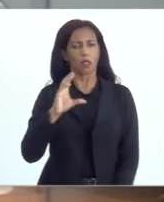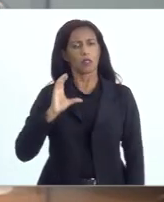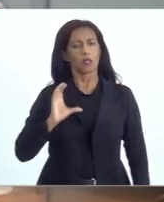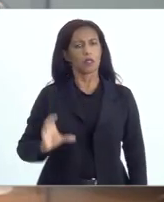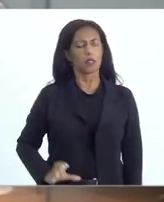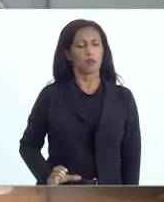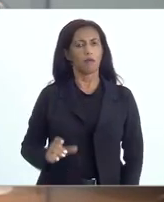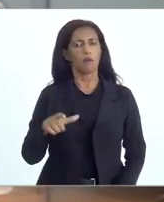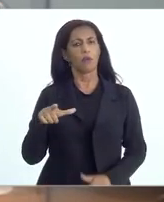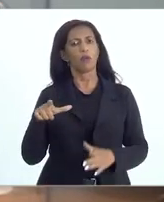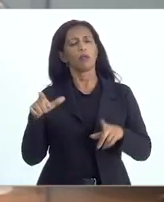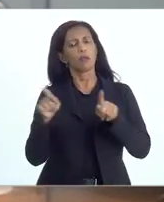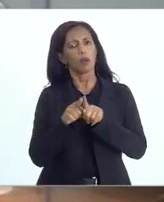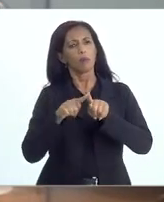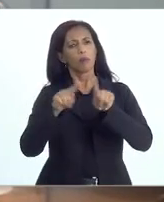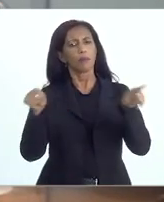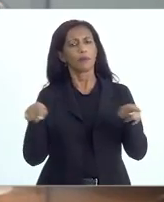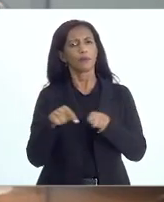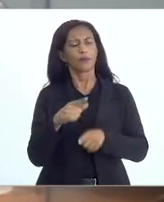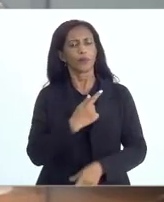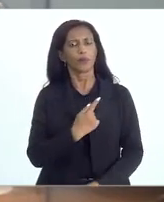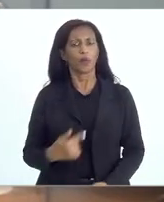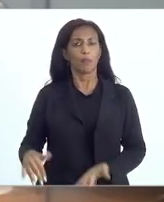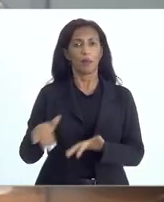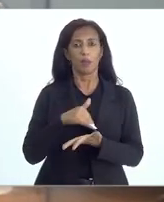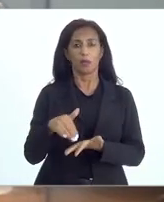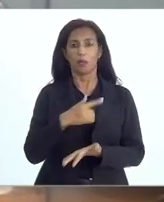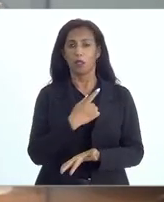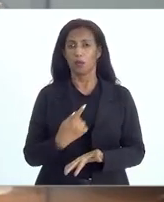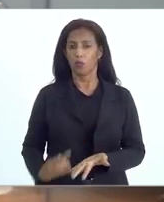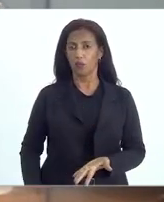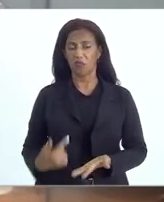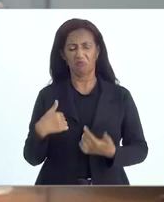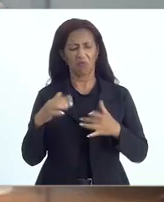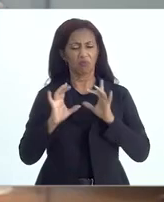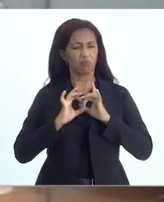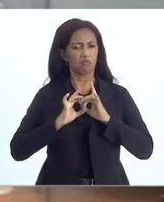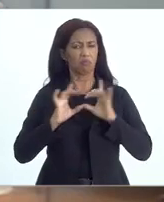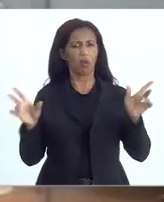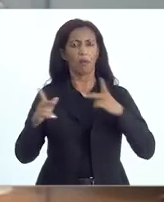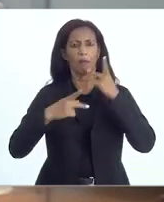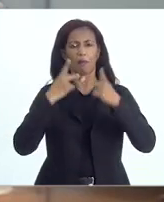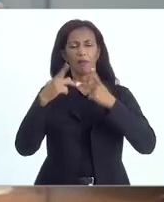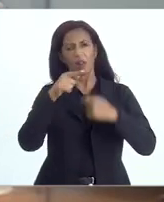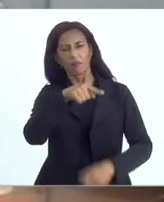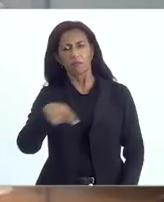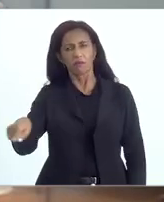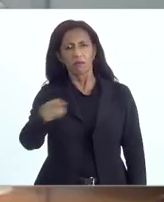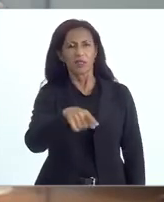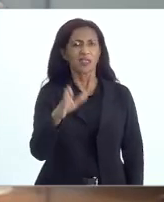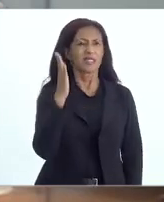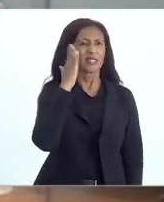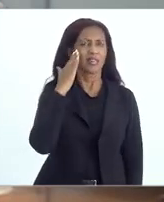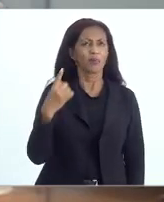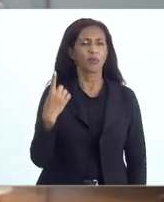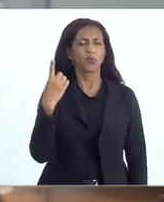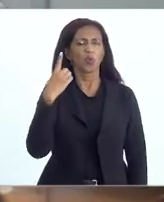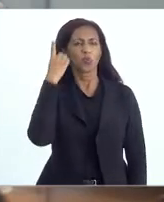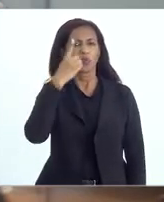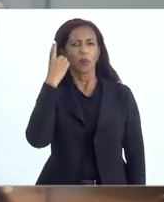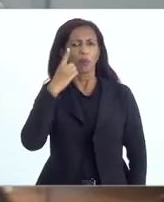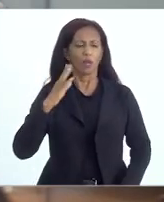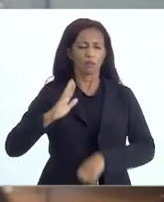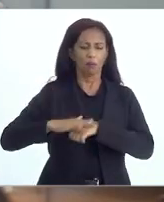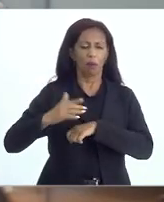me colo pelo gabinete do governador pela secretaria de governo então fico muito à vontade para fazer porque todos os senhores sabem que eu sou um dos deputados mais